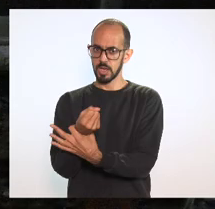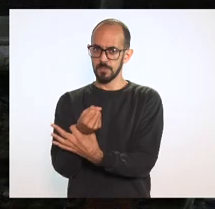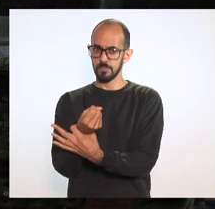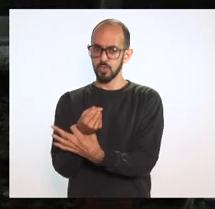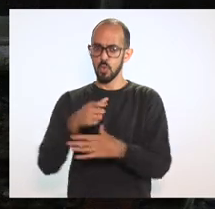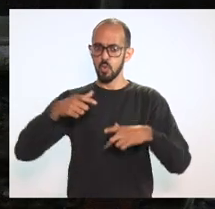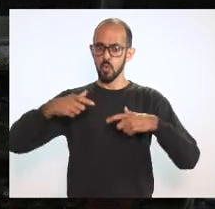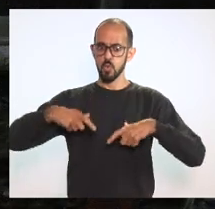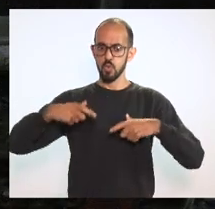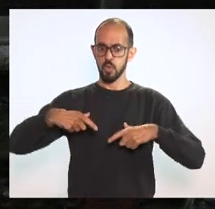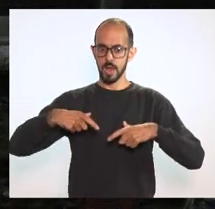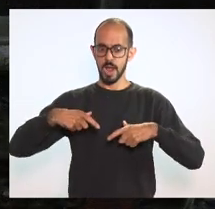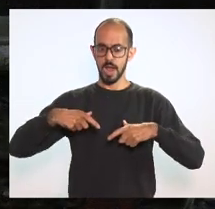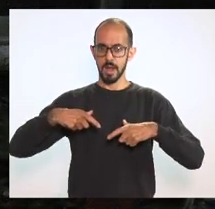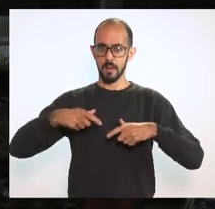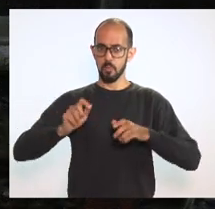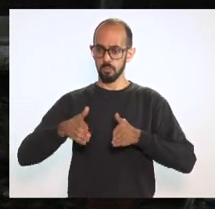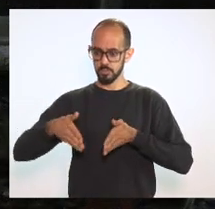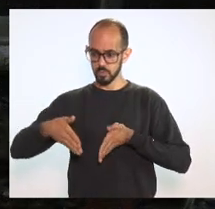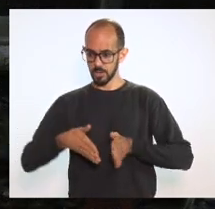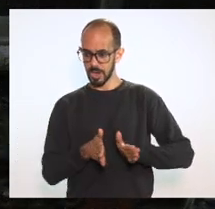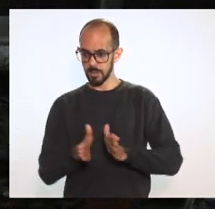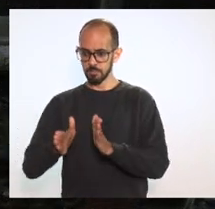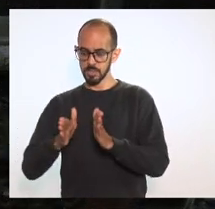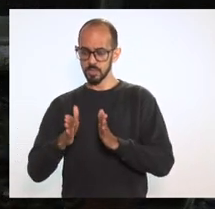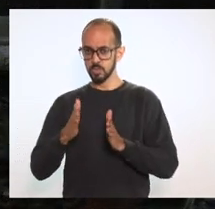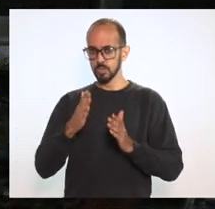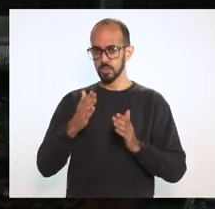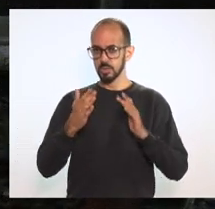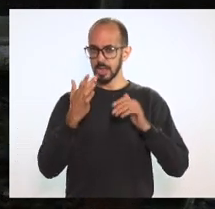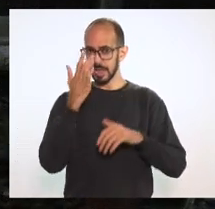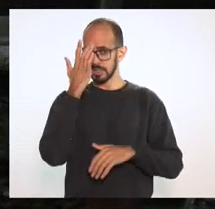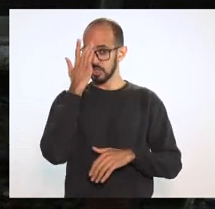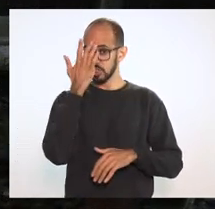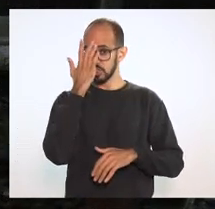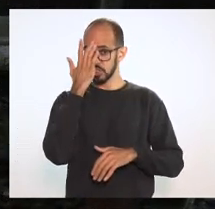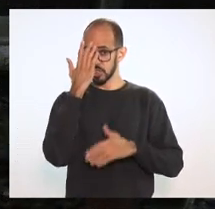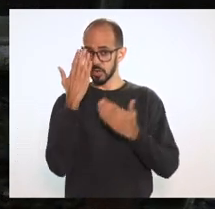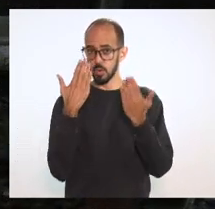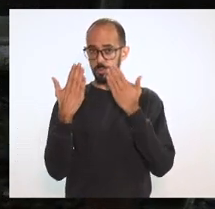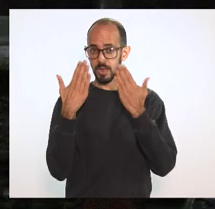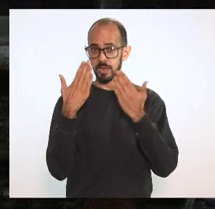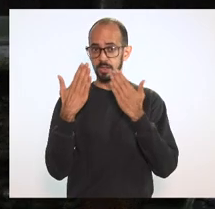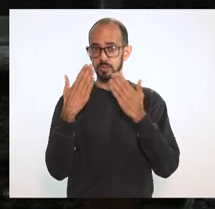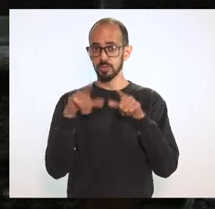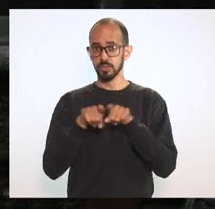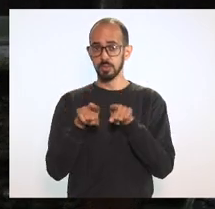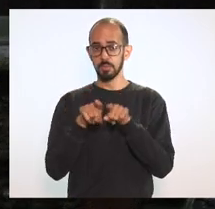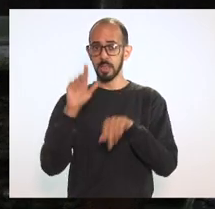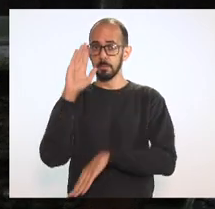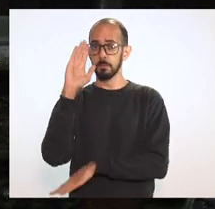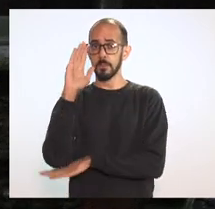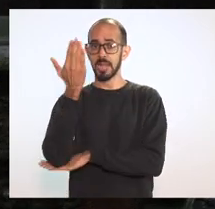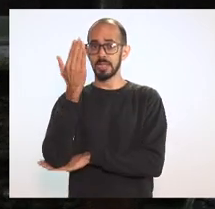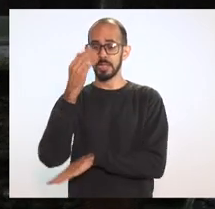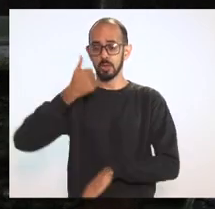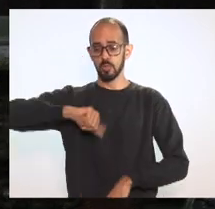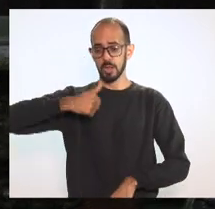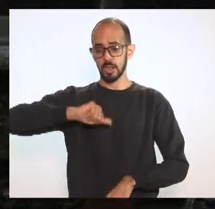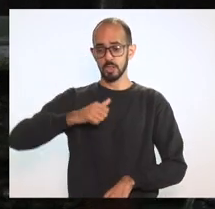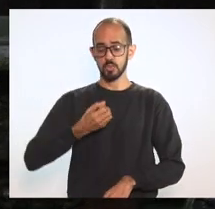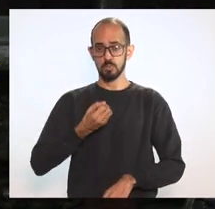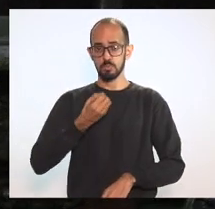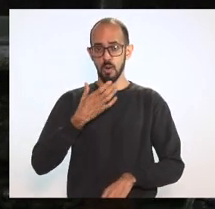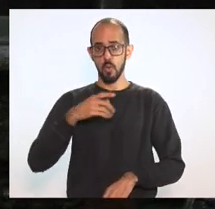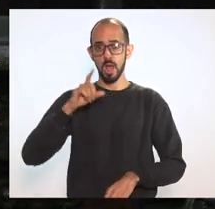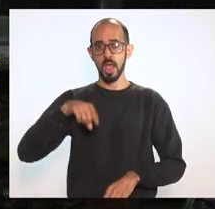à rota da Índia e a grande disponibilidade de madeira de boa qualidade foram os elementos necessários para